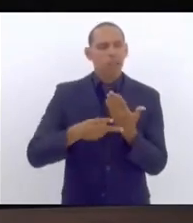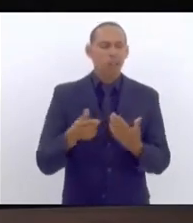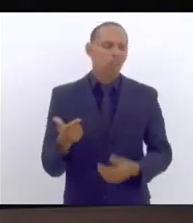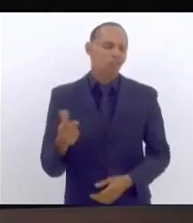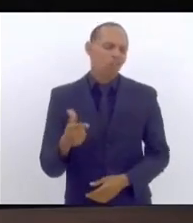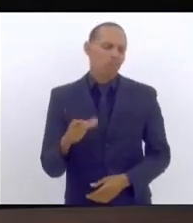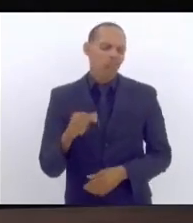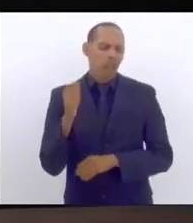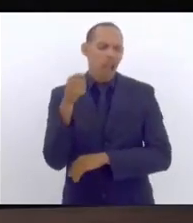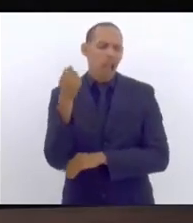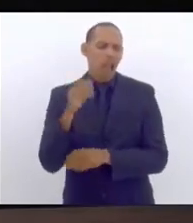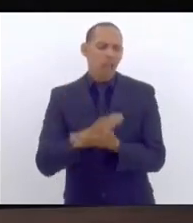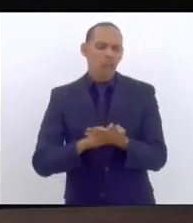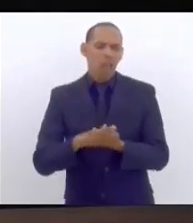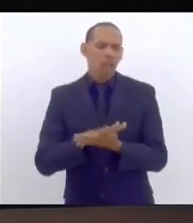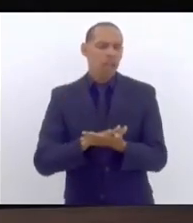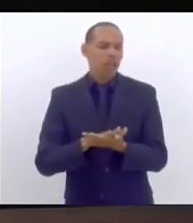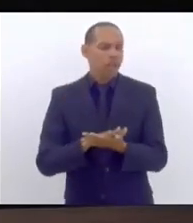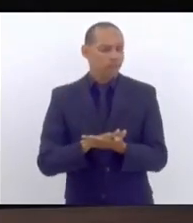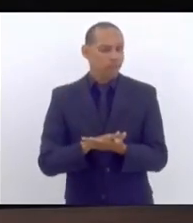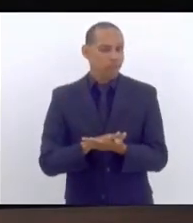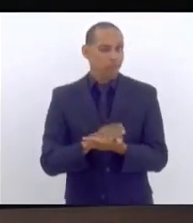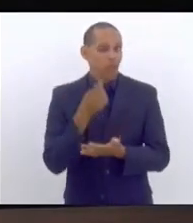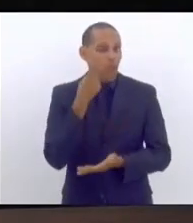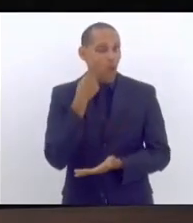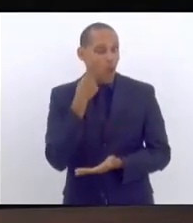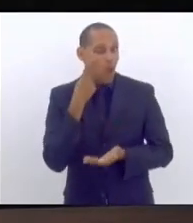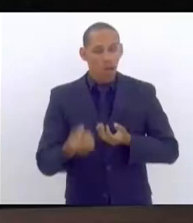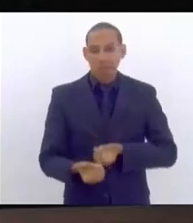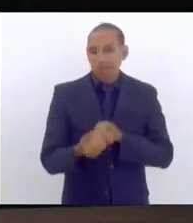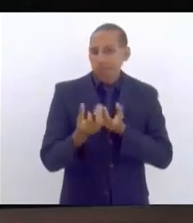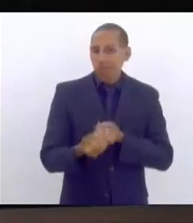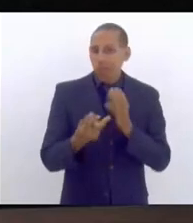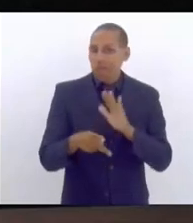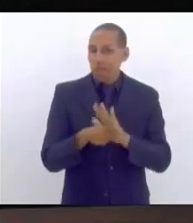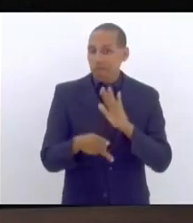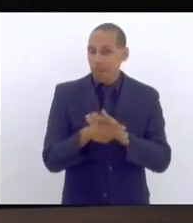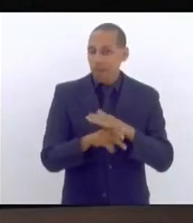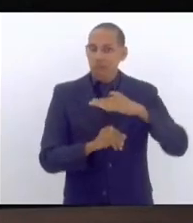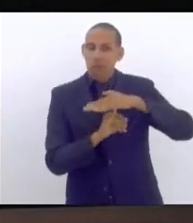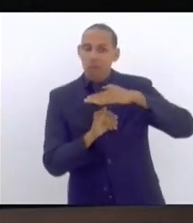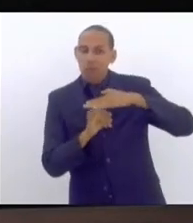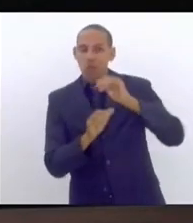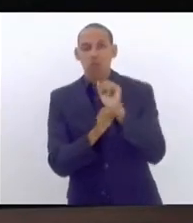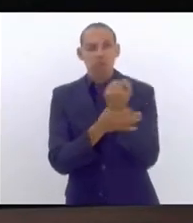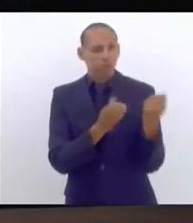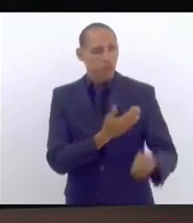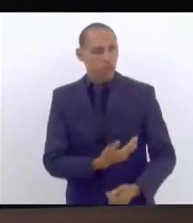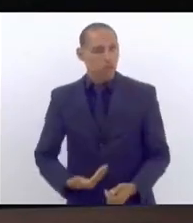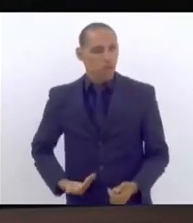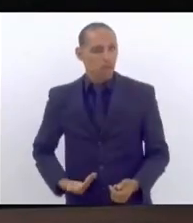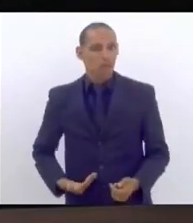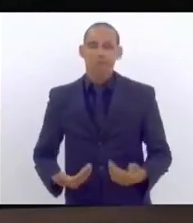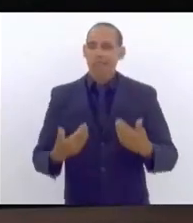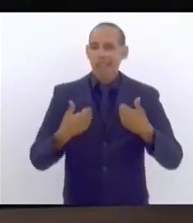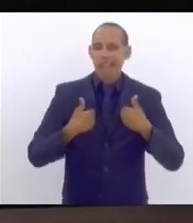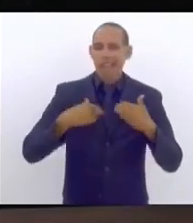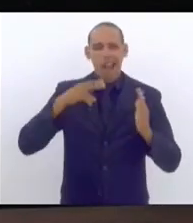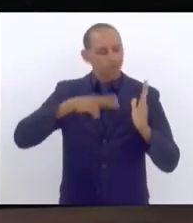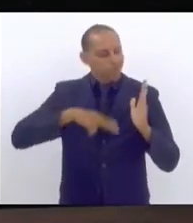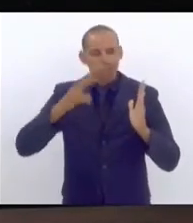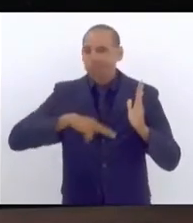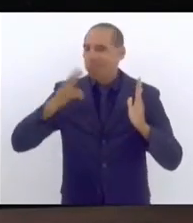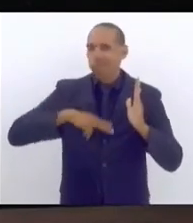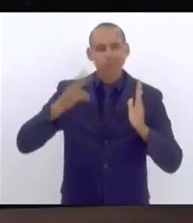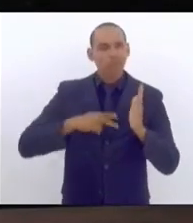consequências graves, né? Então, olhando os dados do Instituto de Segurança Pública, e eu que sou uma leitora